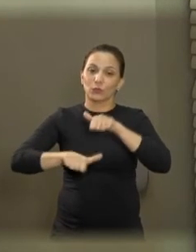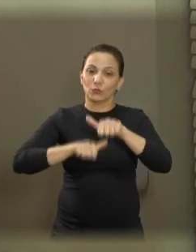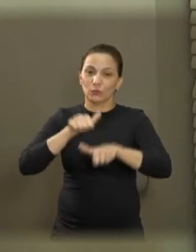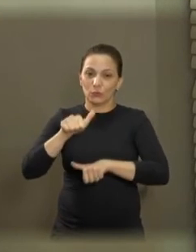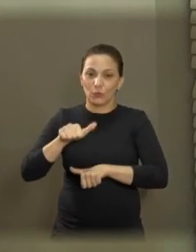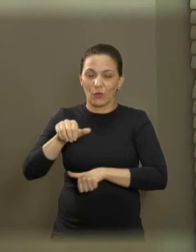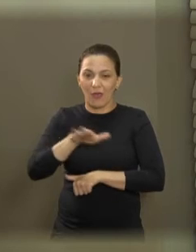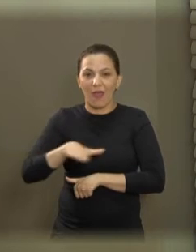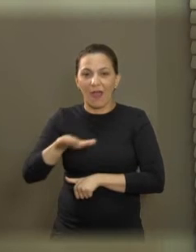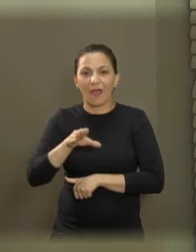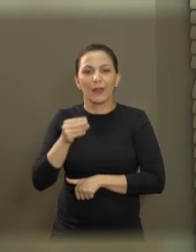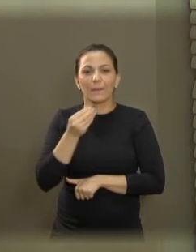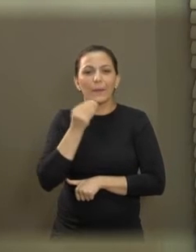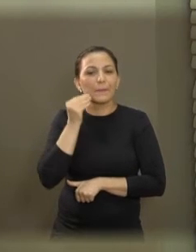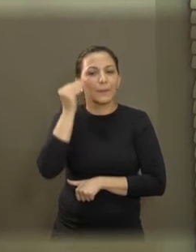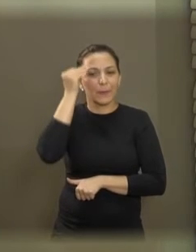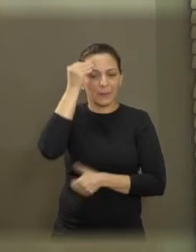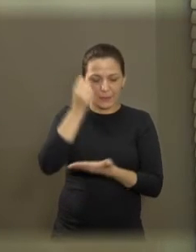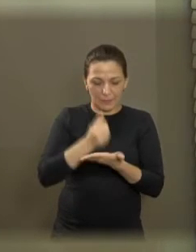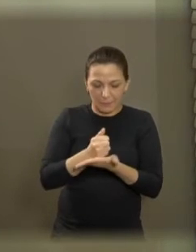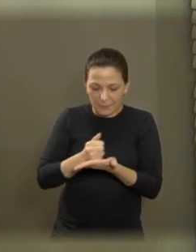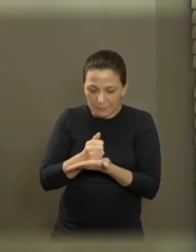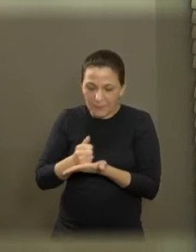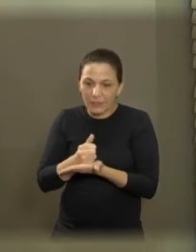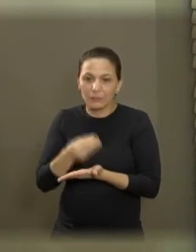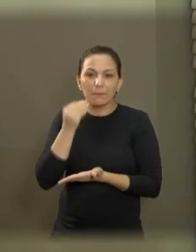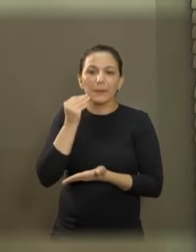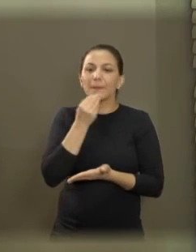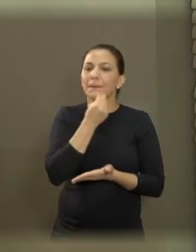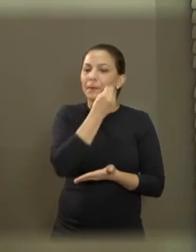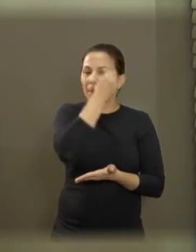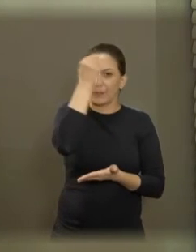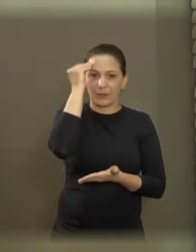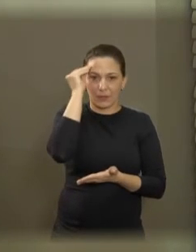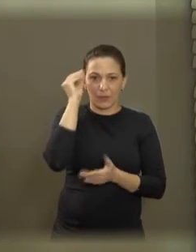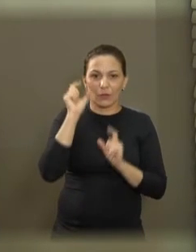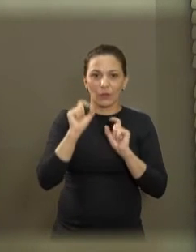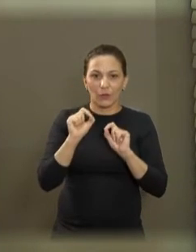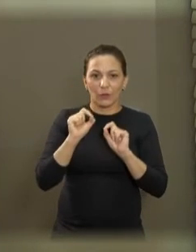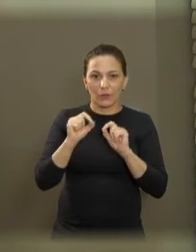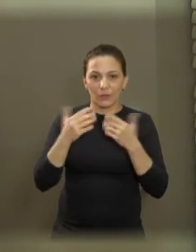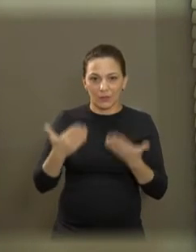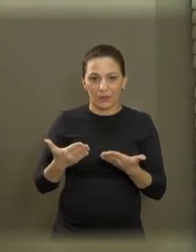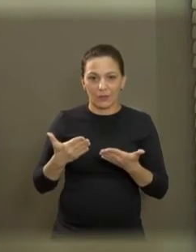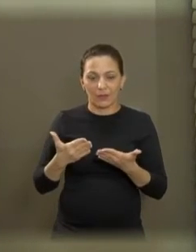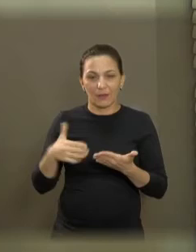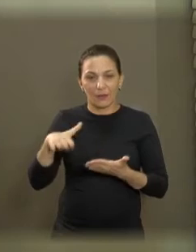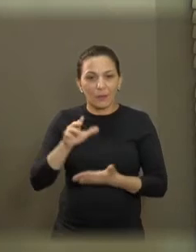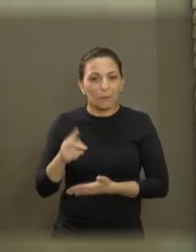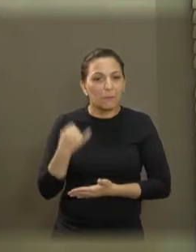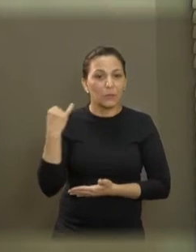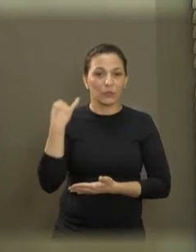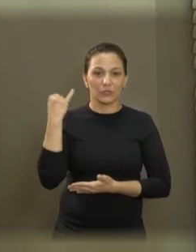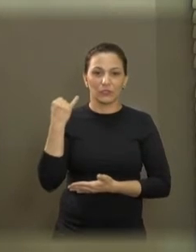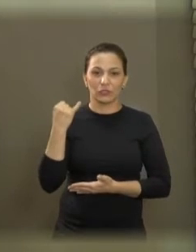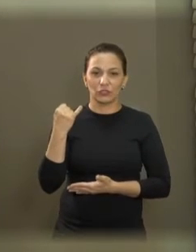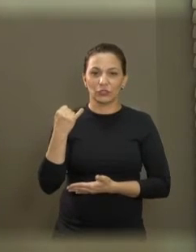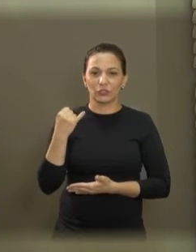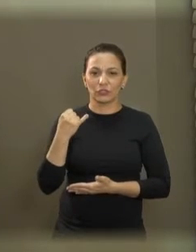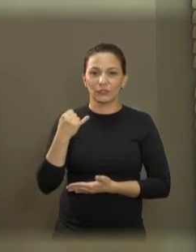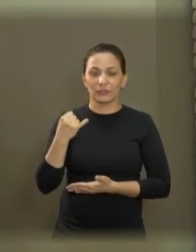da cosmetologia ser preterida. Então, dentro dos 20 anos que eu o conheço, eu vi essa